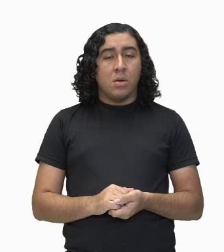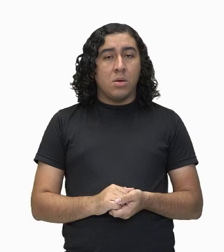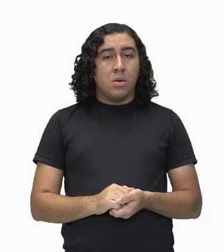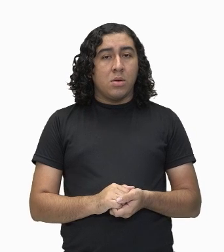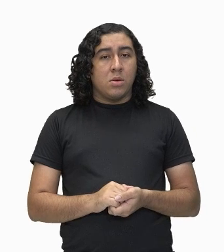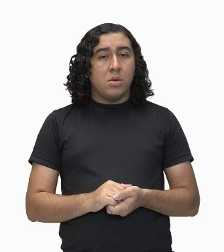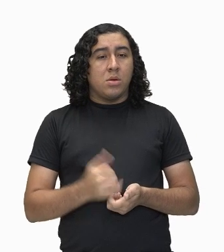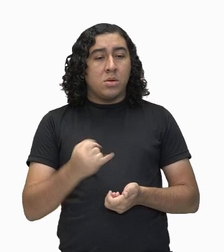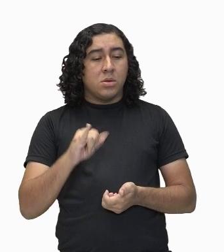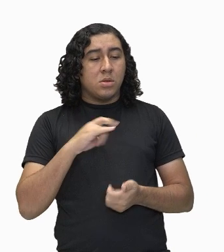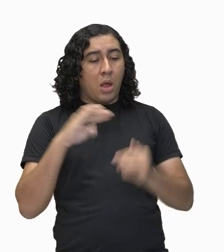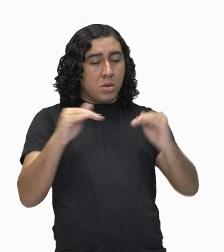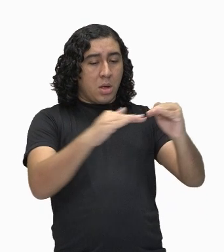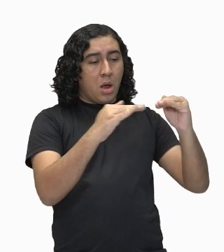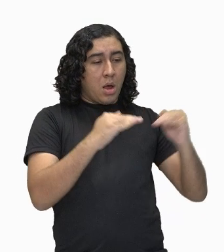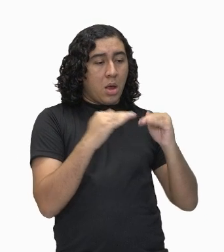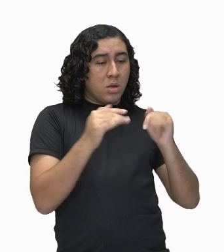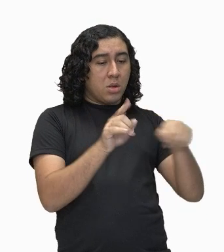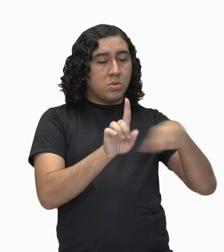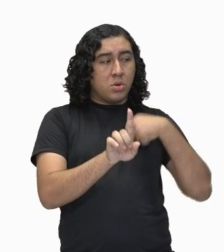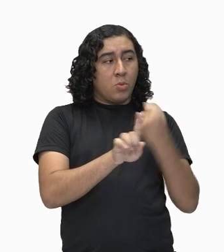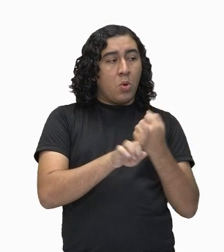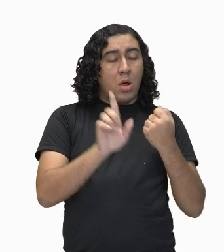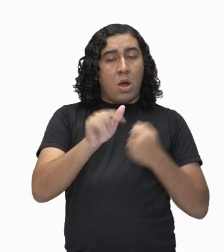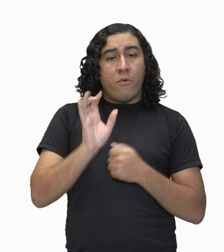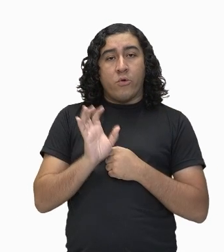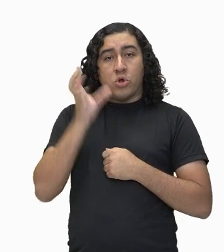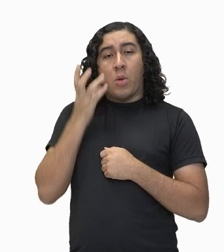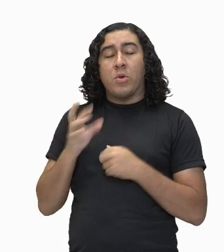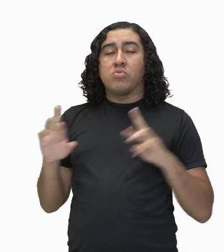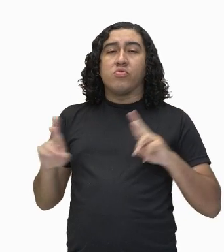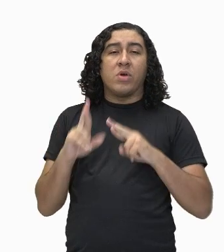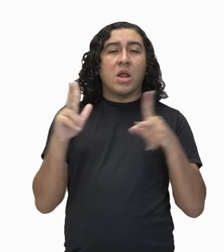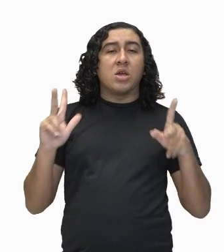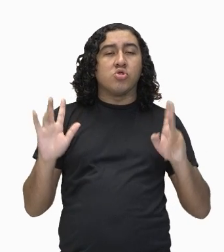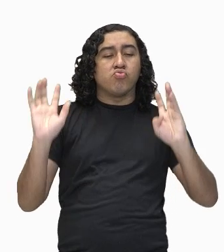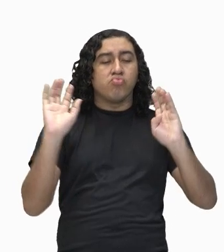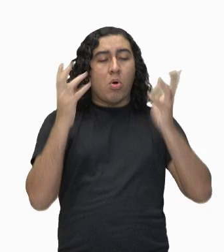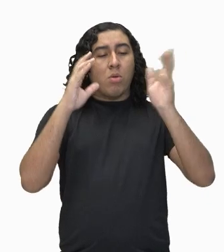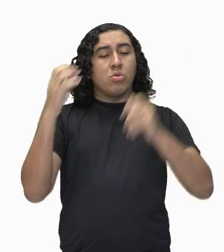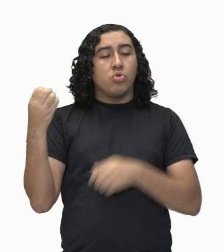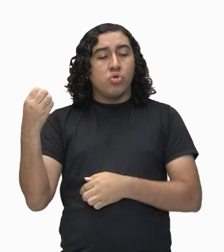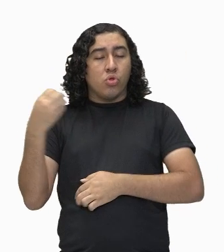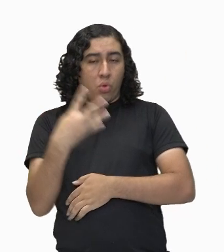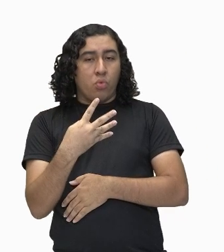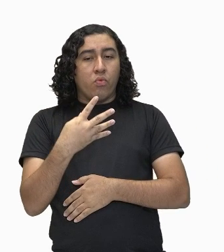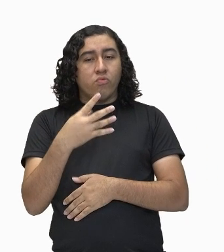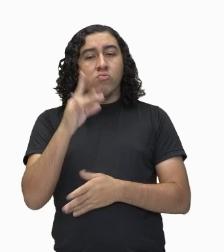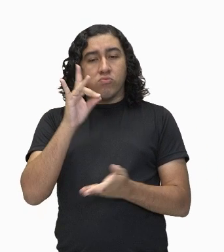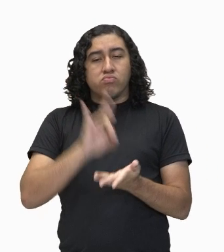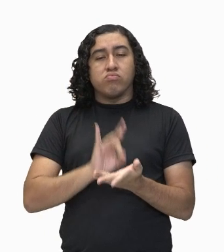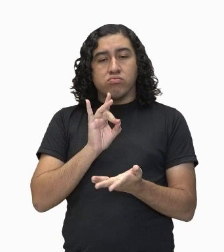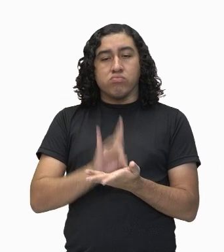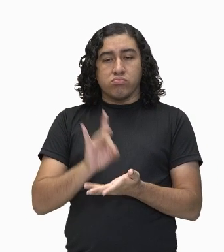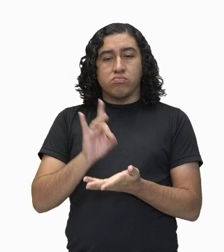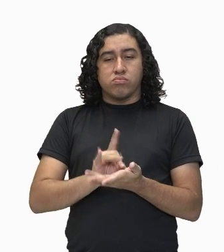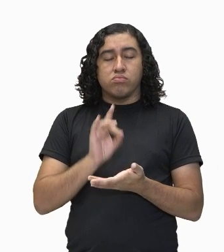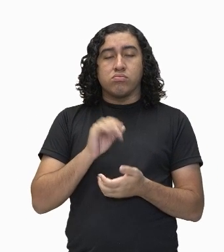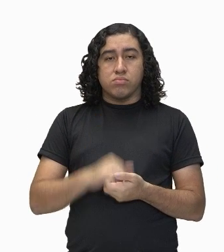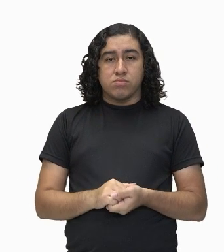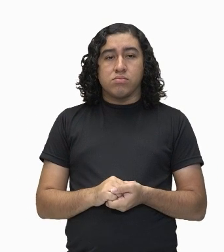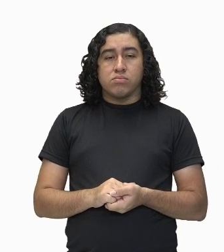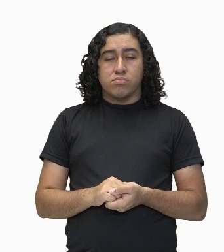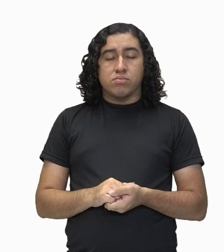comum, a gente fala do fenômeno como algo extraordinário, como algo que está